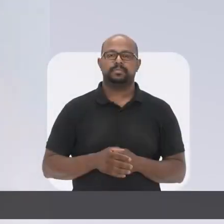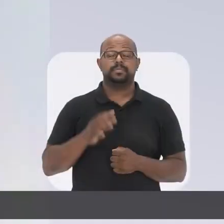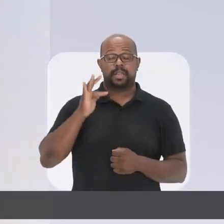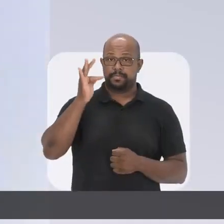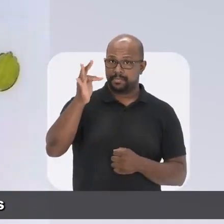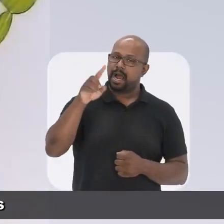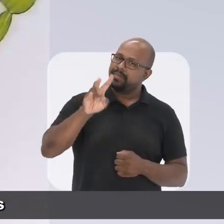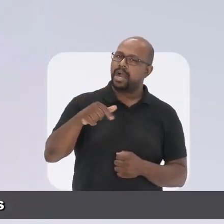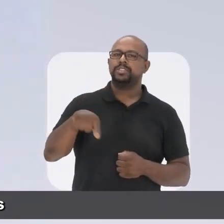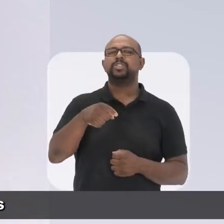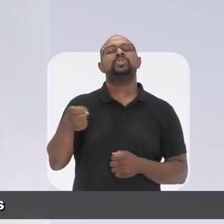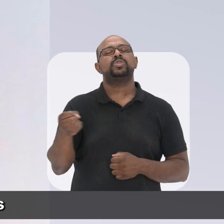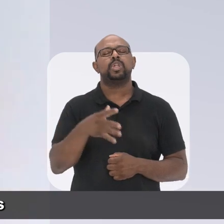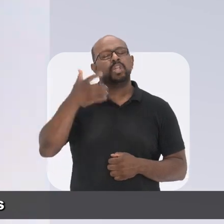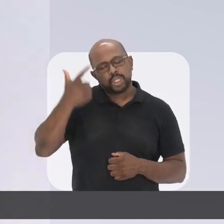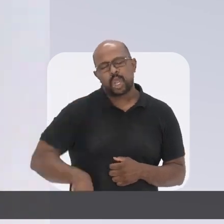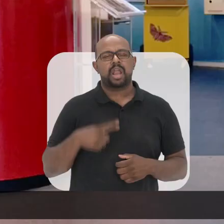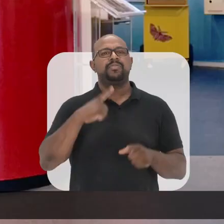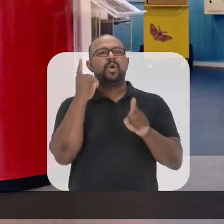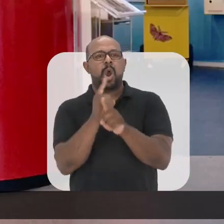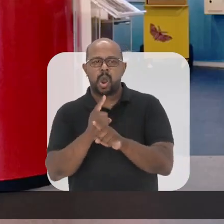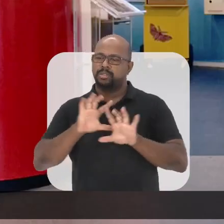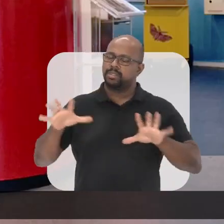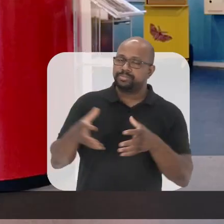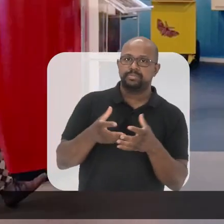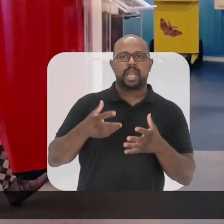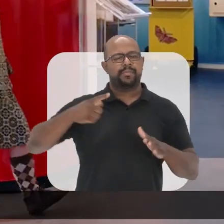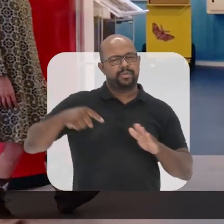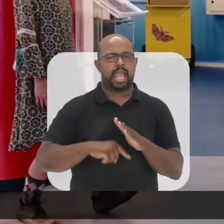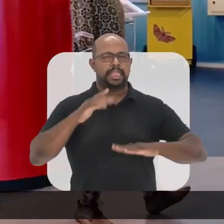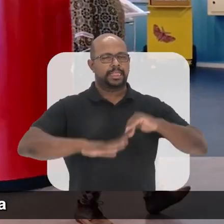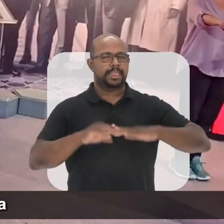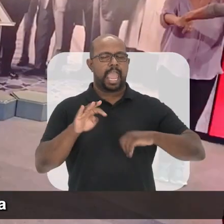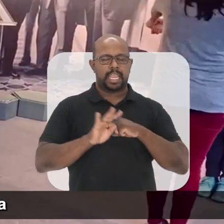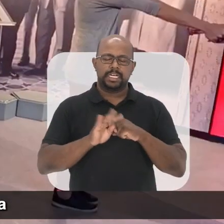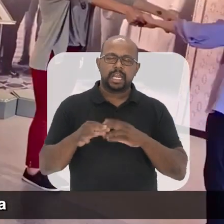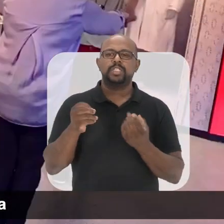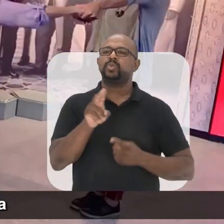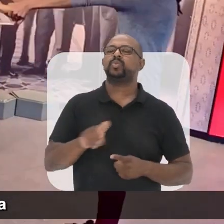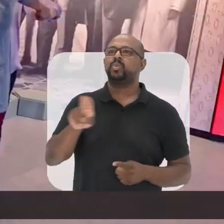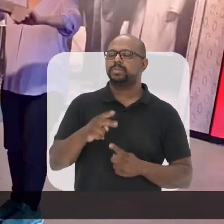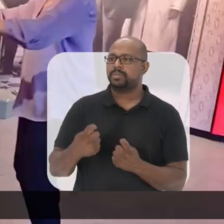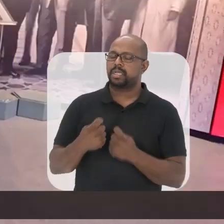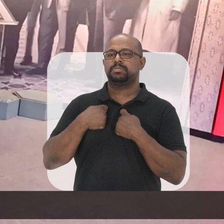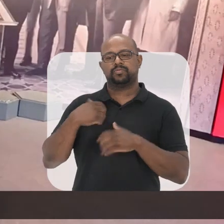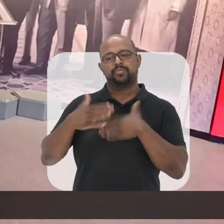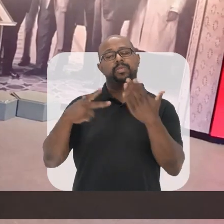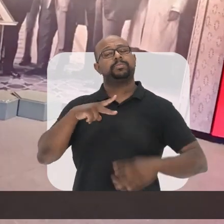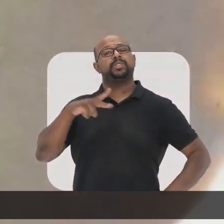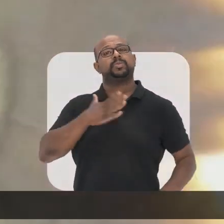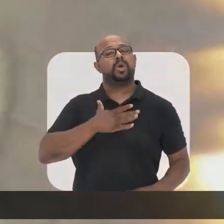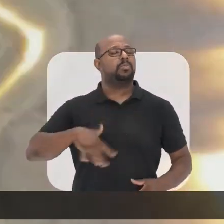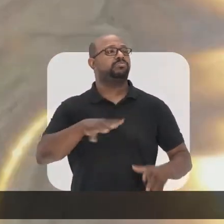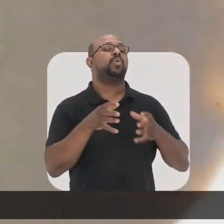Em breve vamos ter novos encontros para aprofundamento das técnicas de animação e seu uso como ferramenta para o desenvolvimento